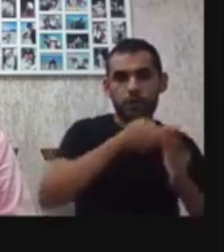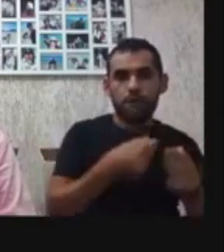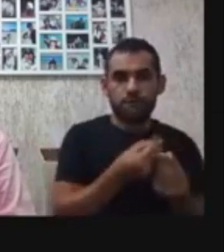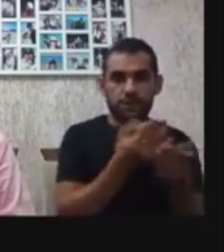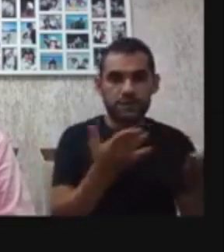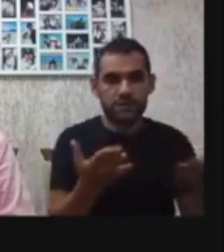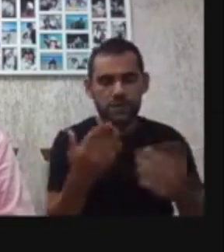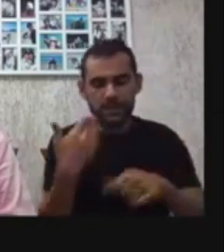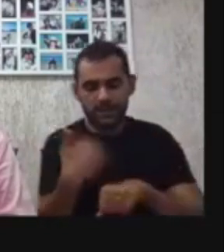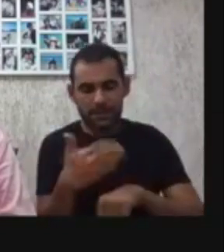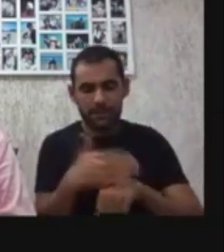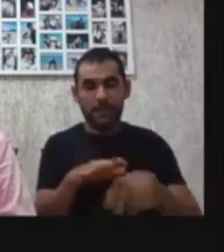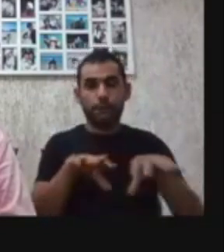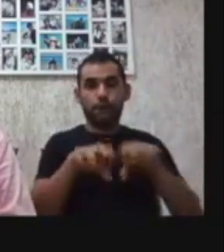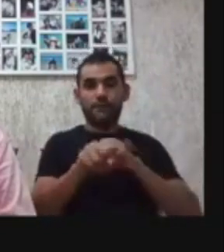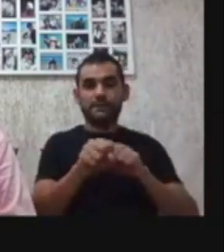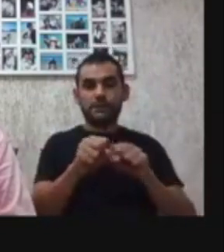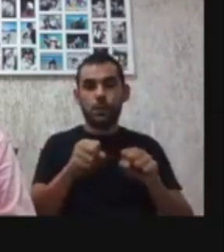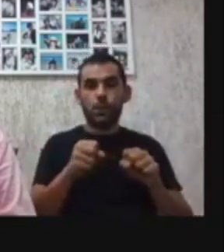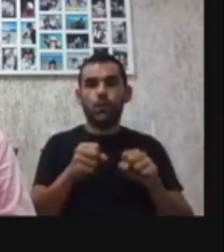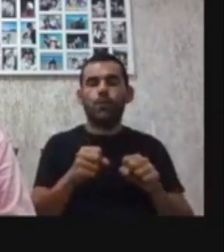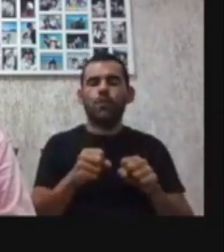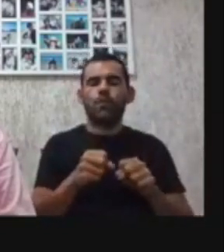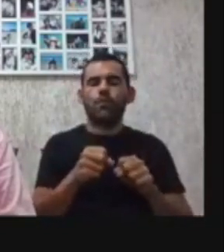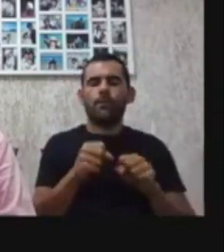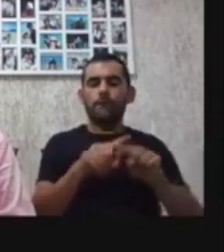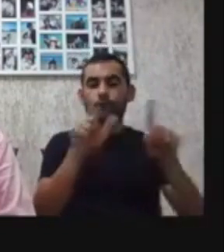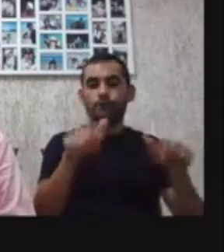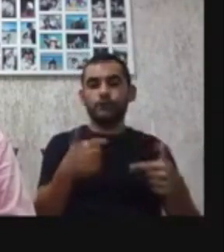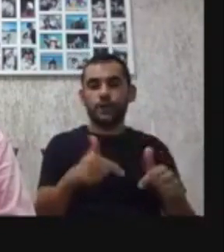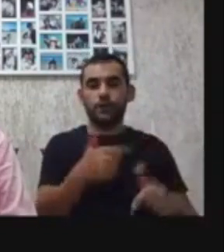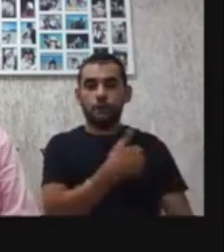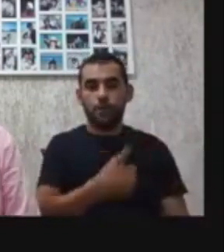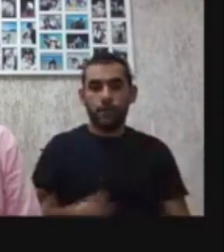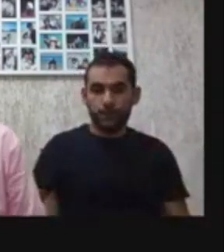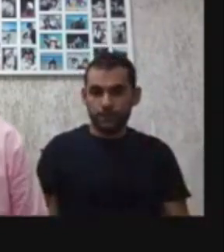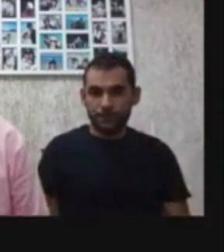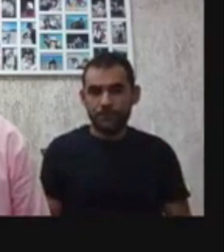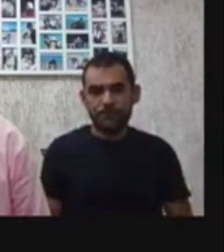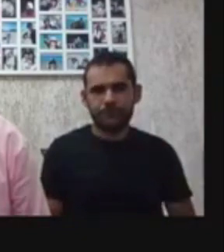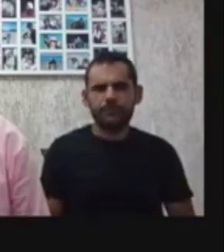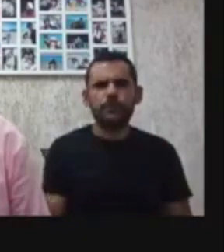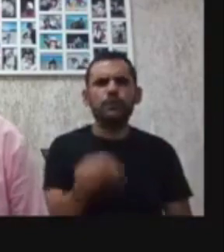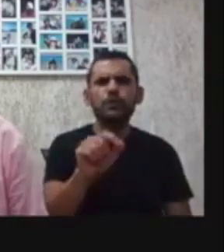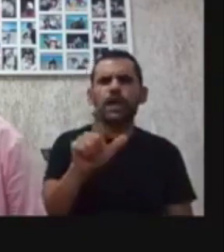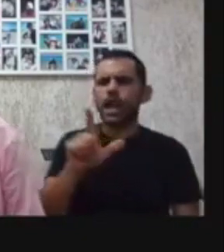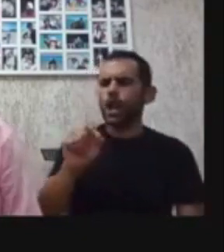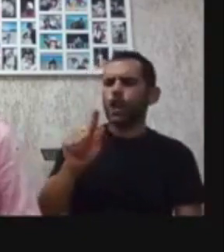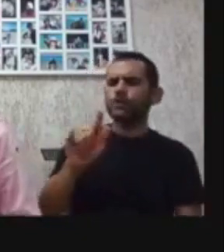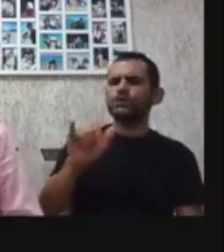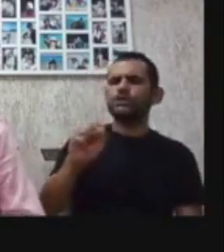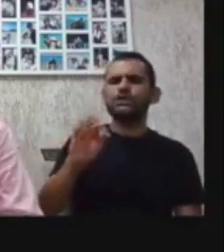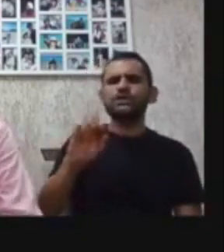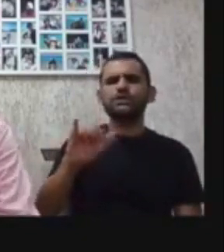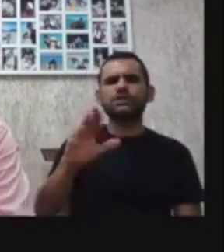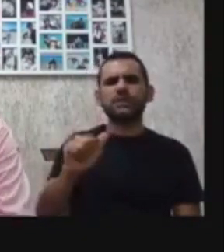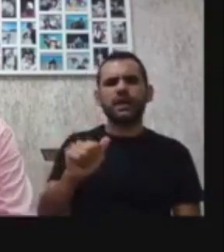aos específicos funcionários públicos. O que o senhor quer dizer com logística das equipes